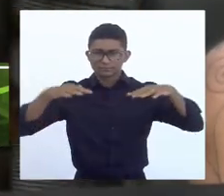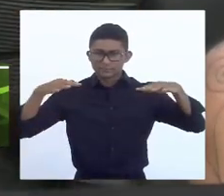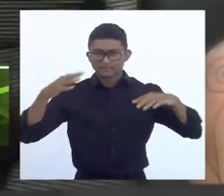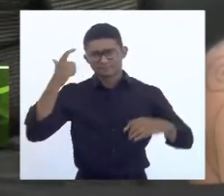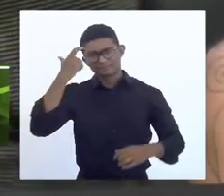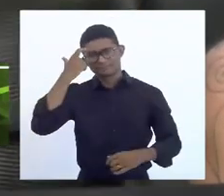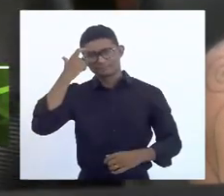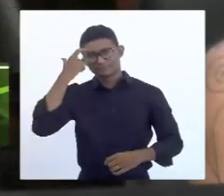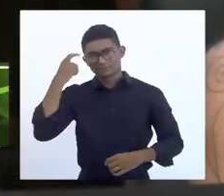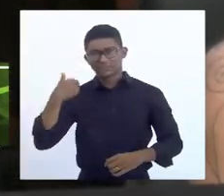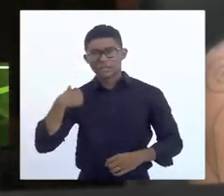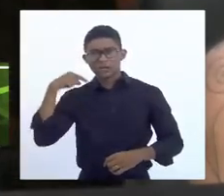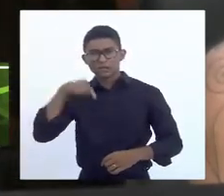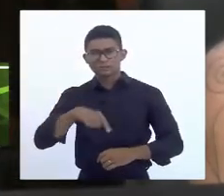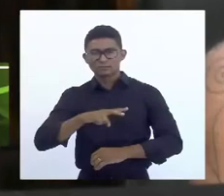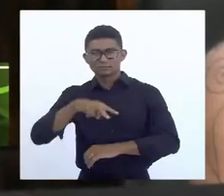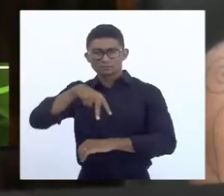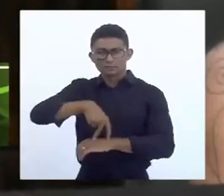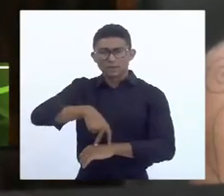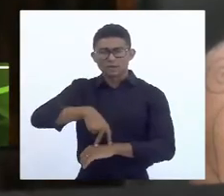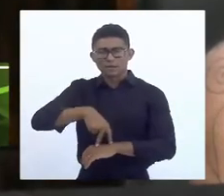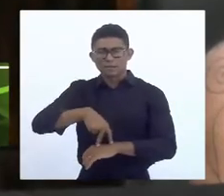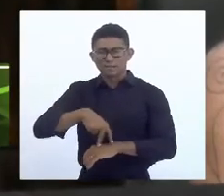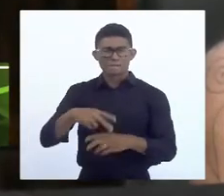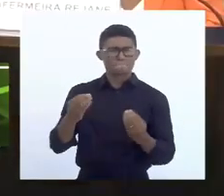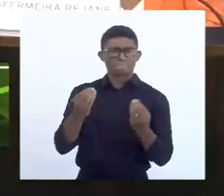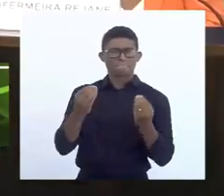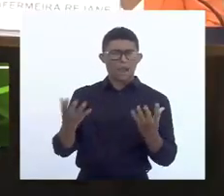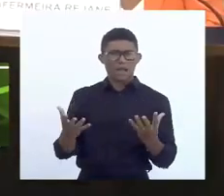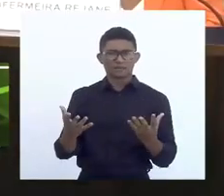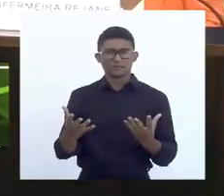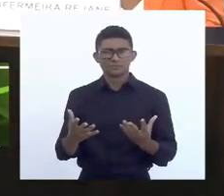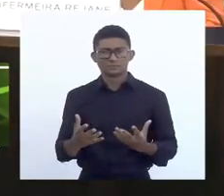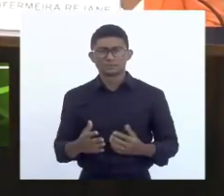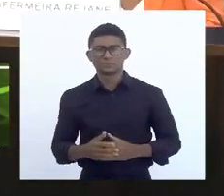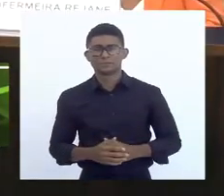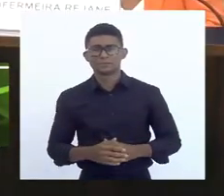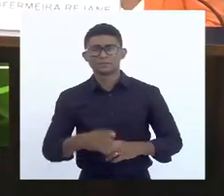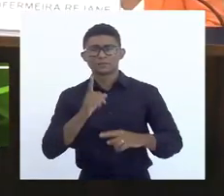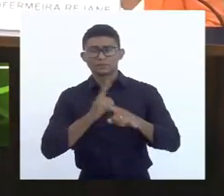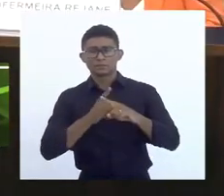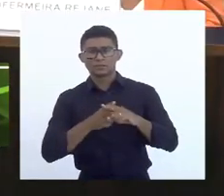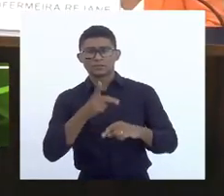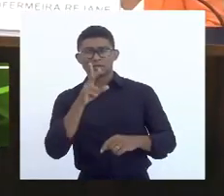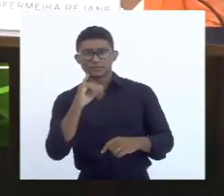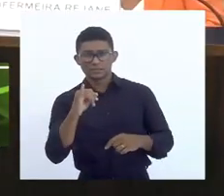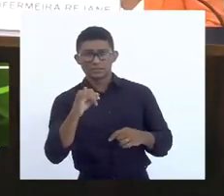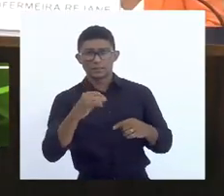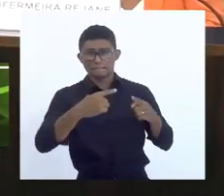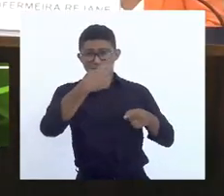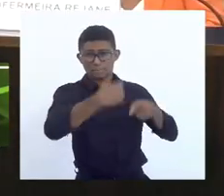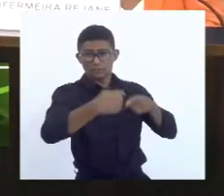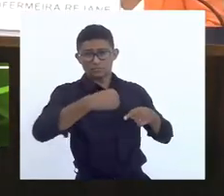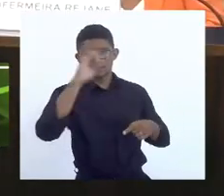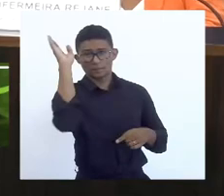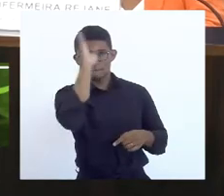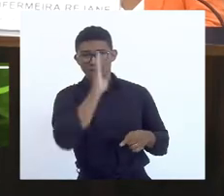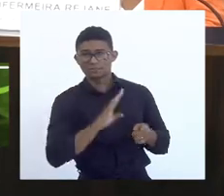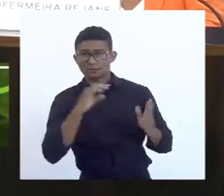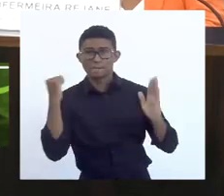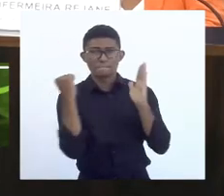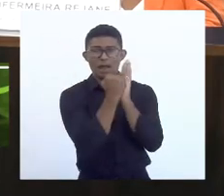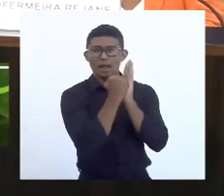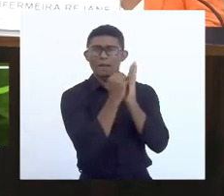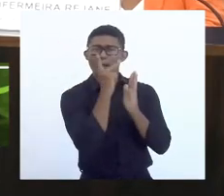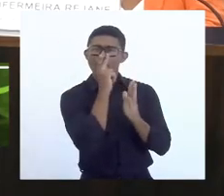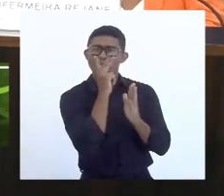Está ocupando esse lugar para quê? Se os marcos da política brasileira ainda se resumem dentro